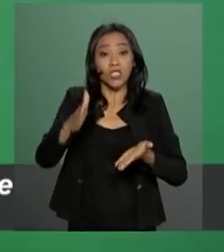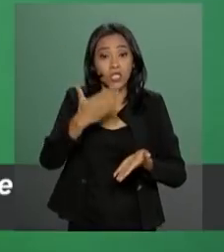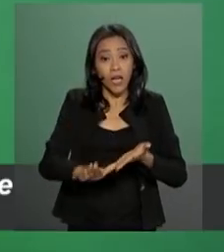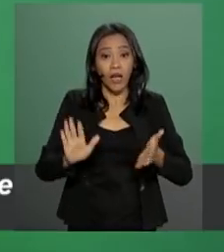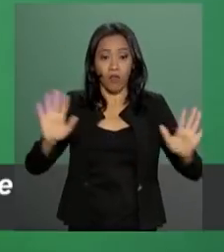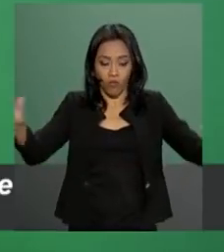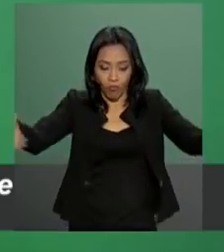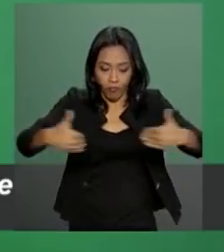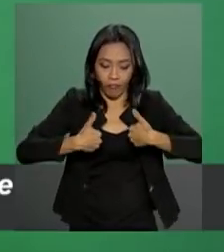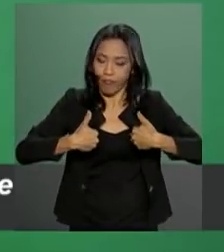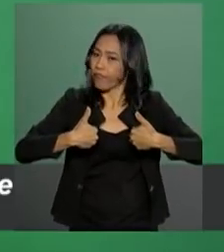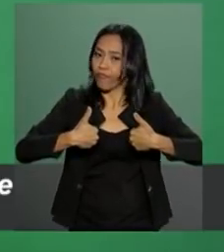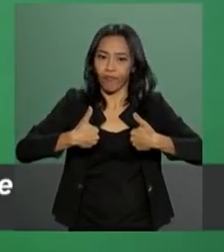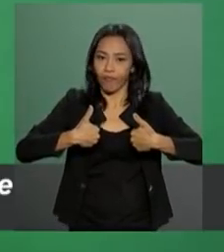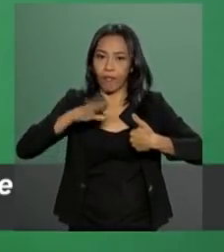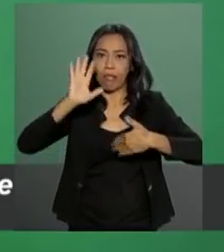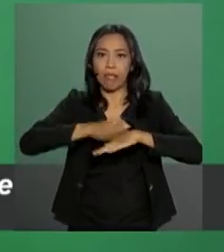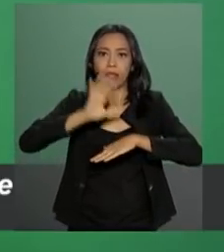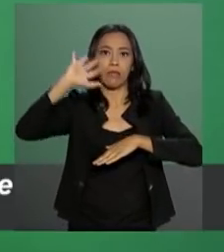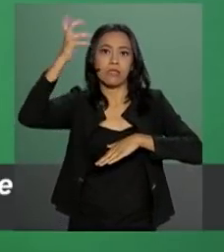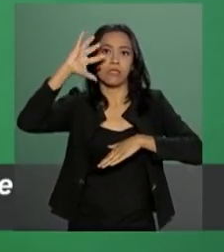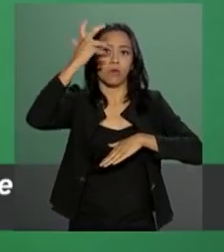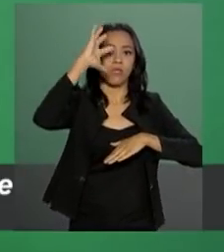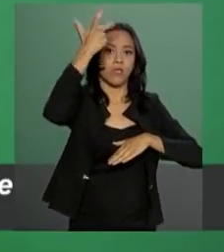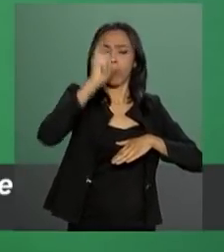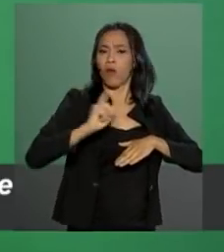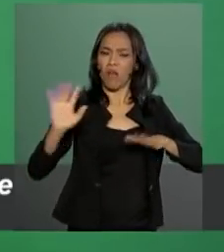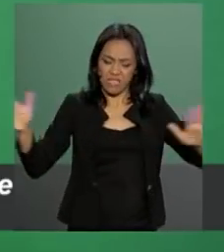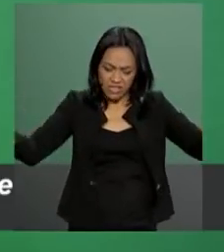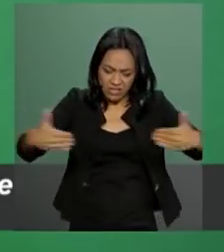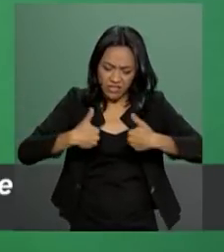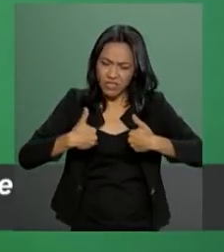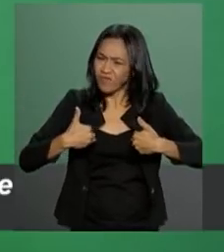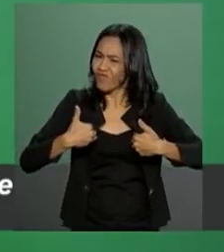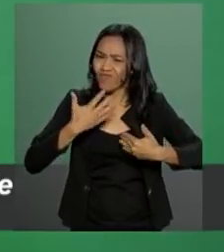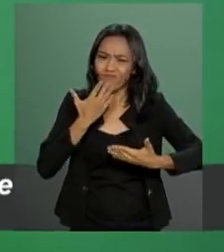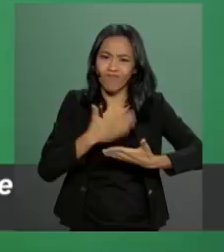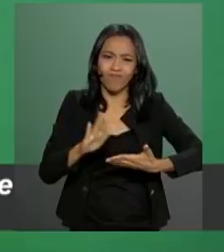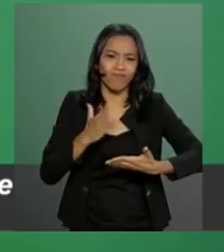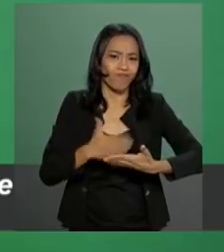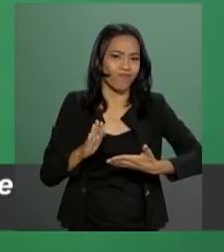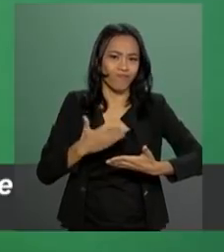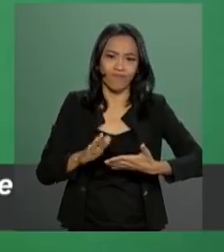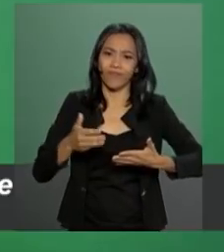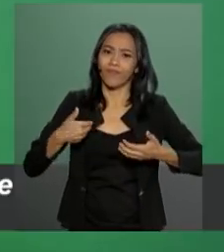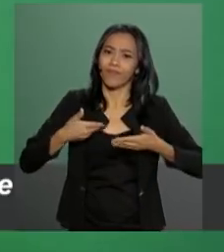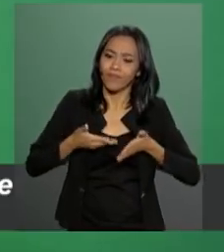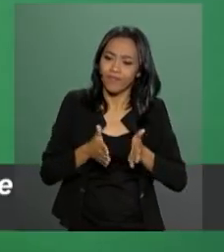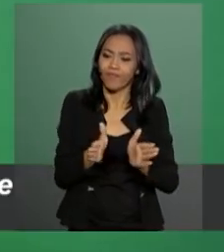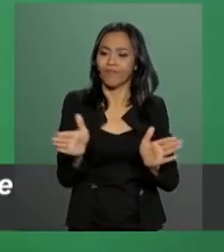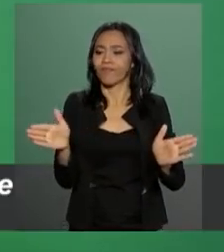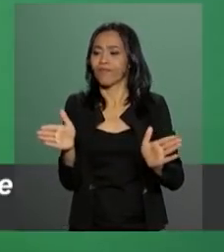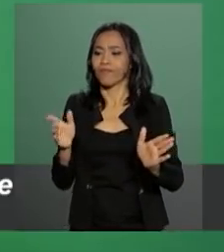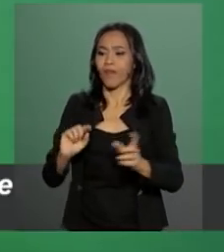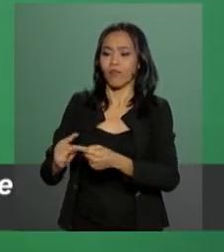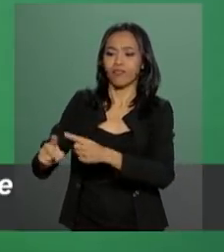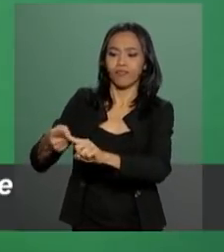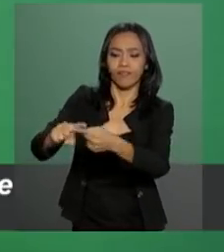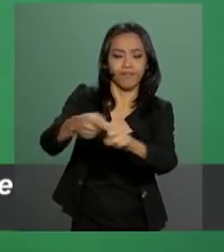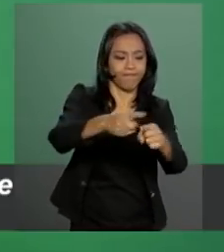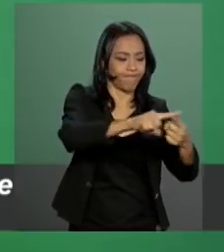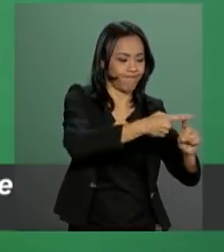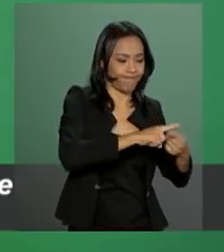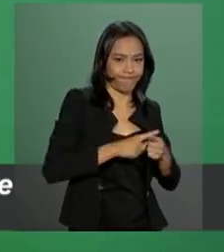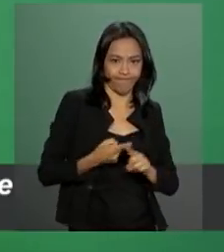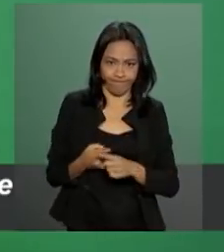decisões interessante como a centralização ministro wagner ribeiro torquato elas ela